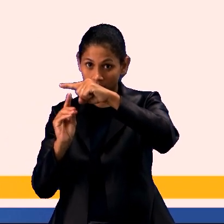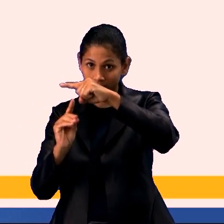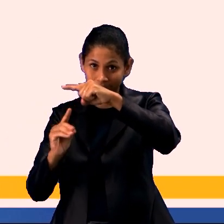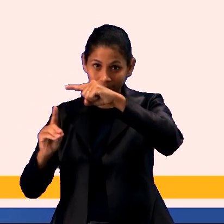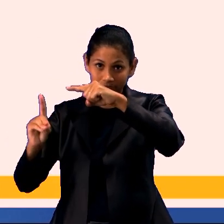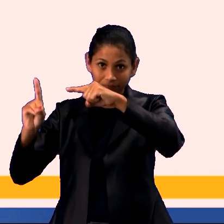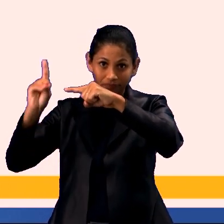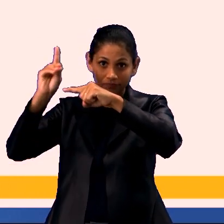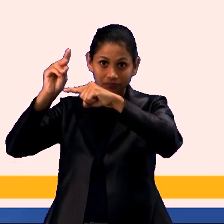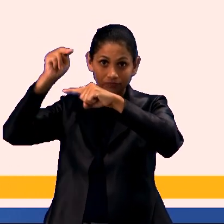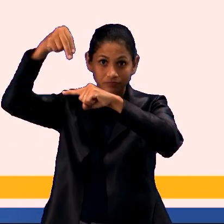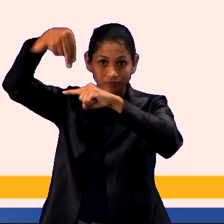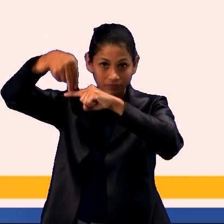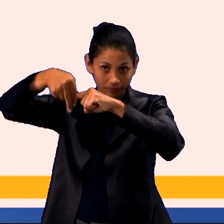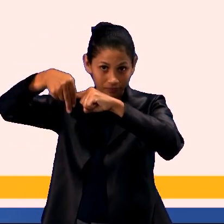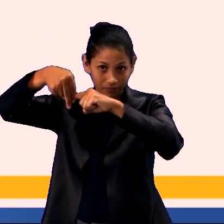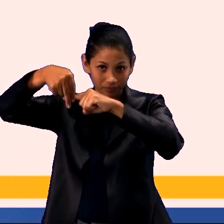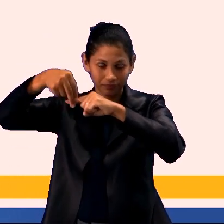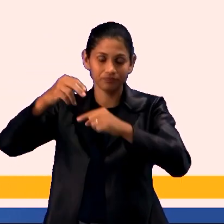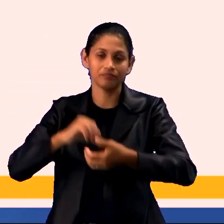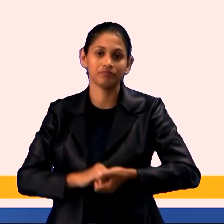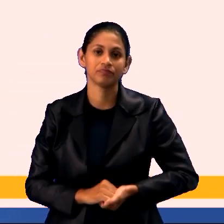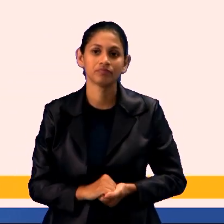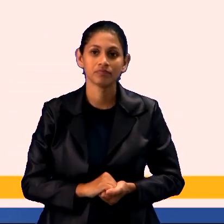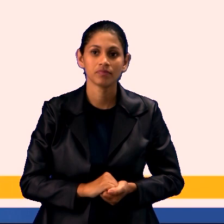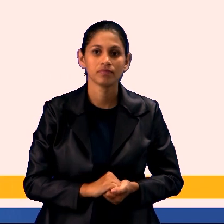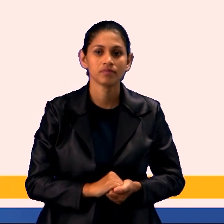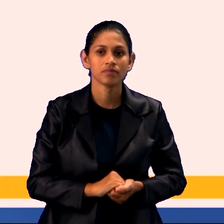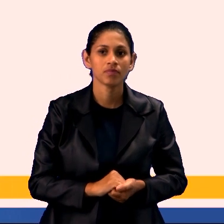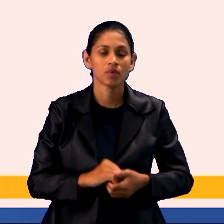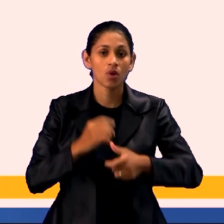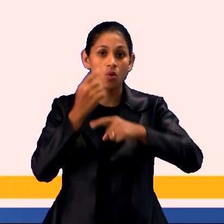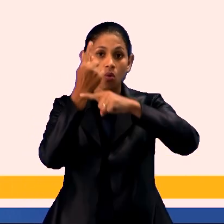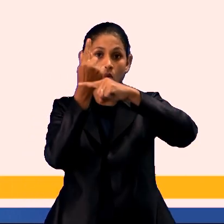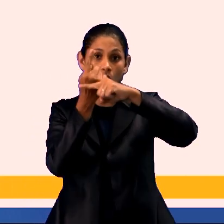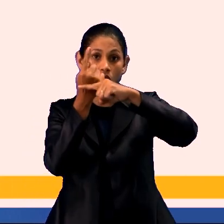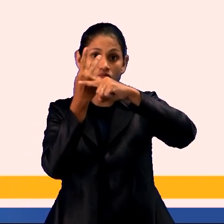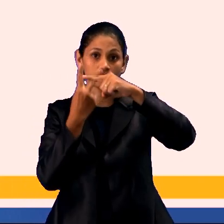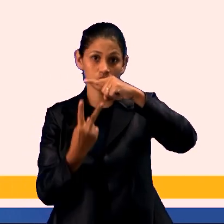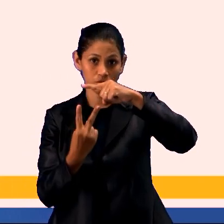ver se você gravou bem a regrinha de divisão. 1/2